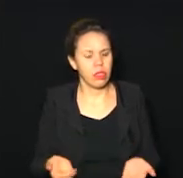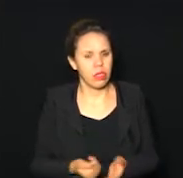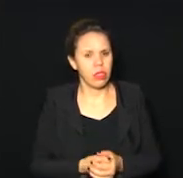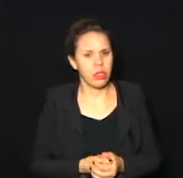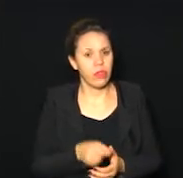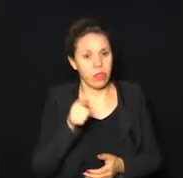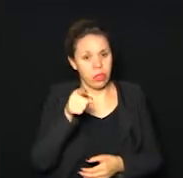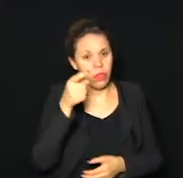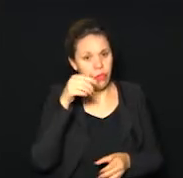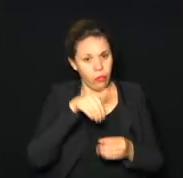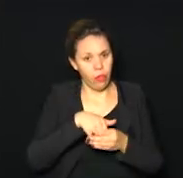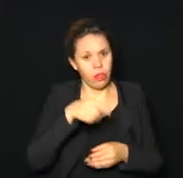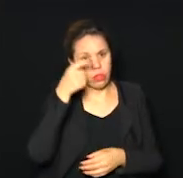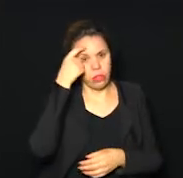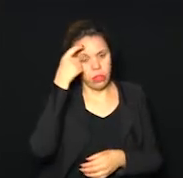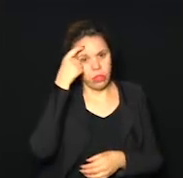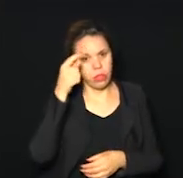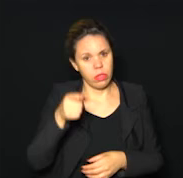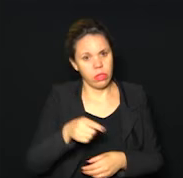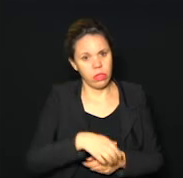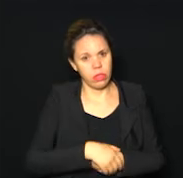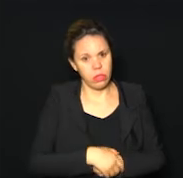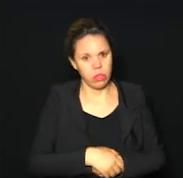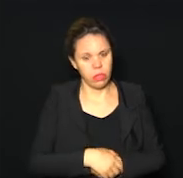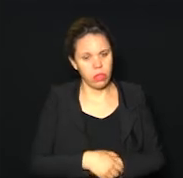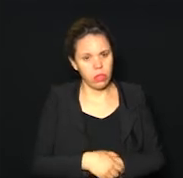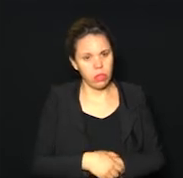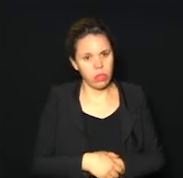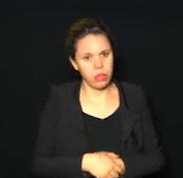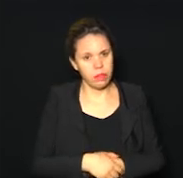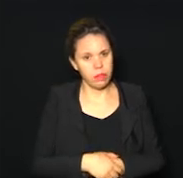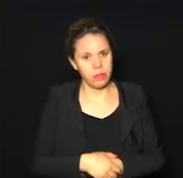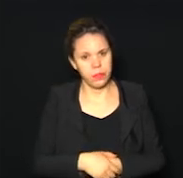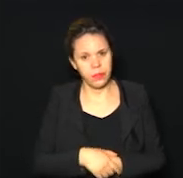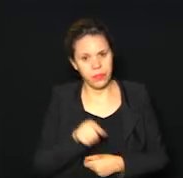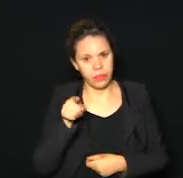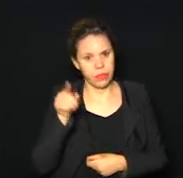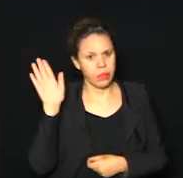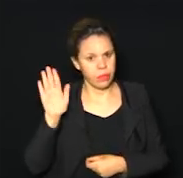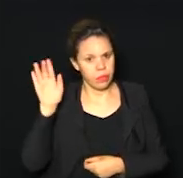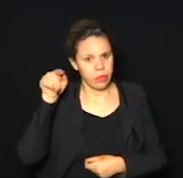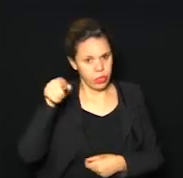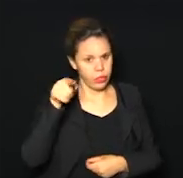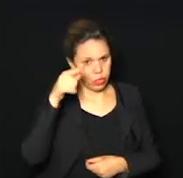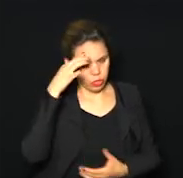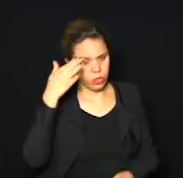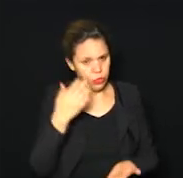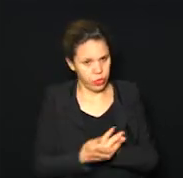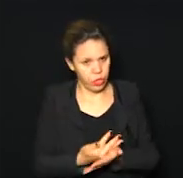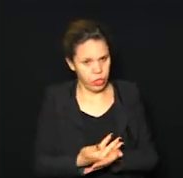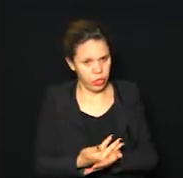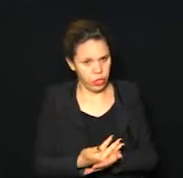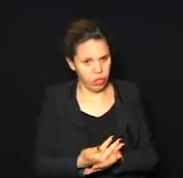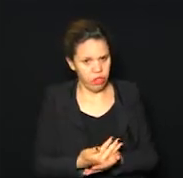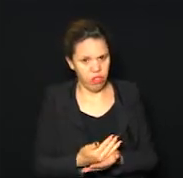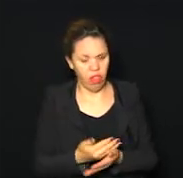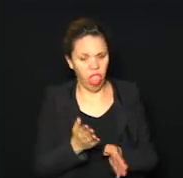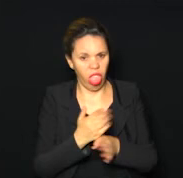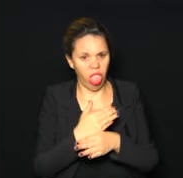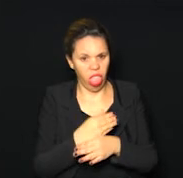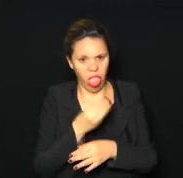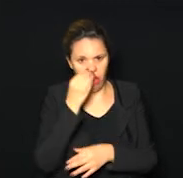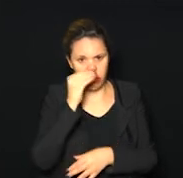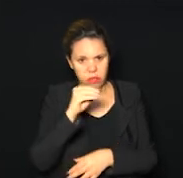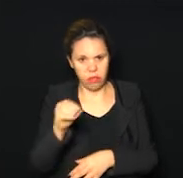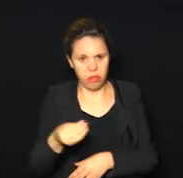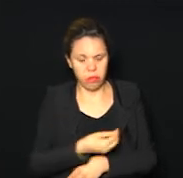com consciência também. Se aquele candidato em quem você está confiando não está nem aí para as